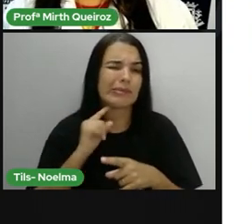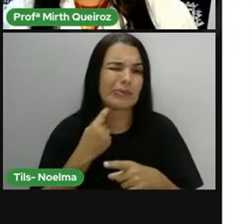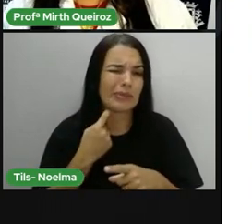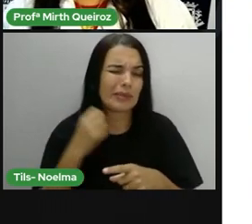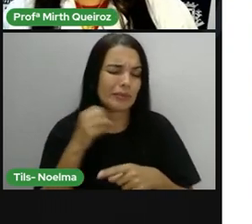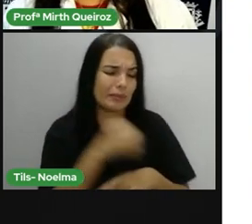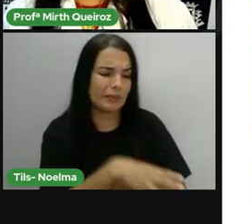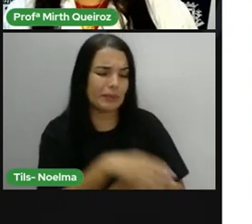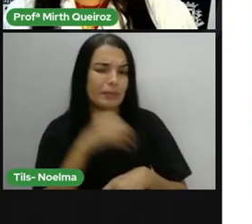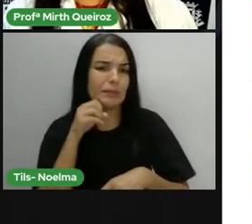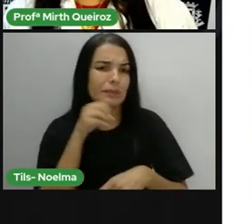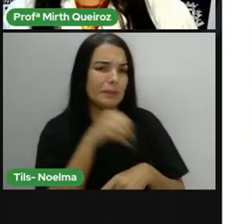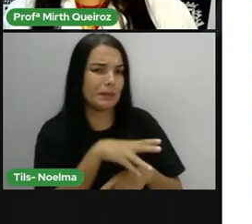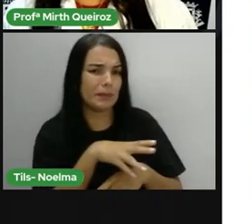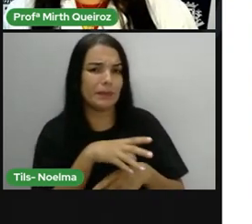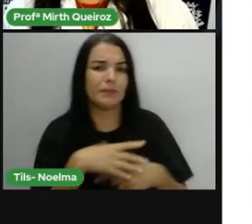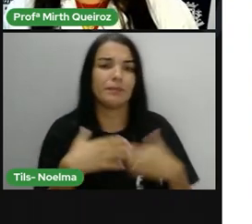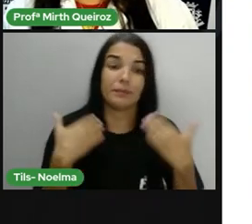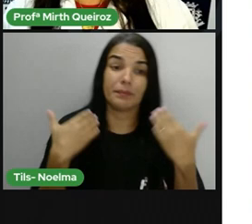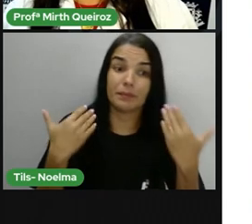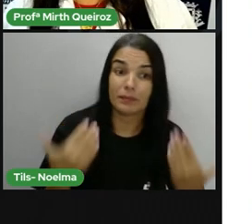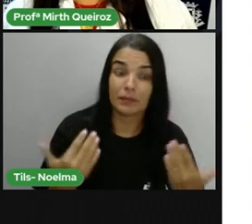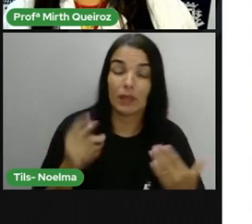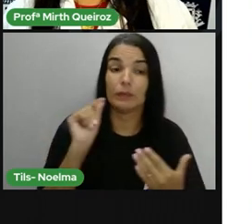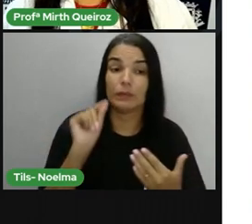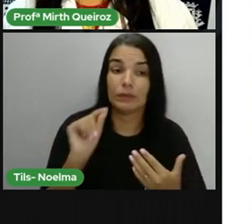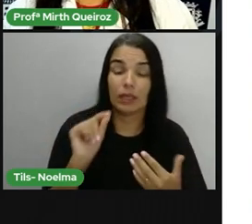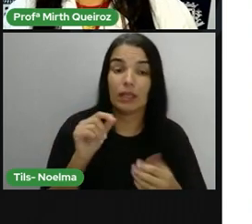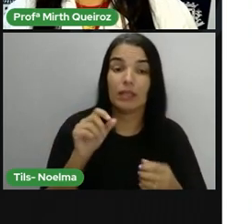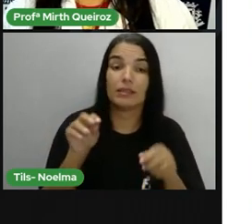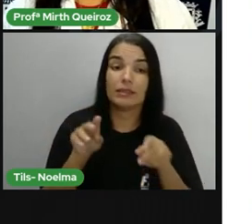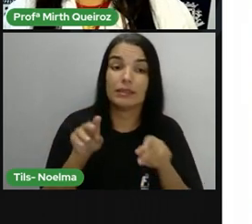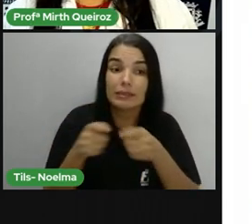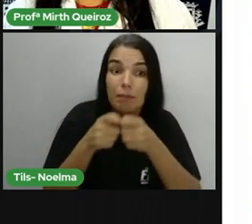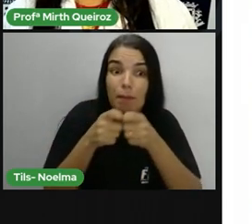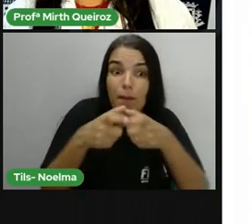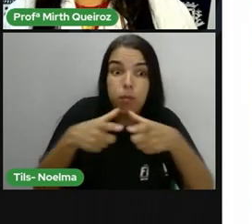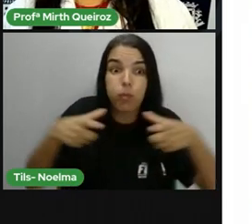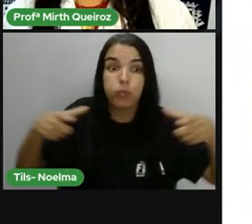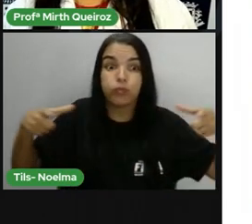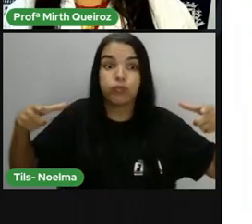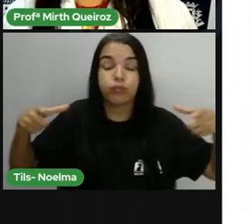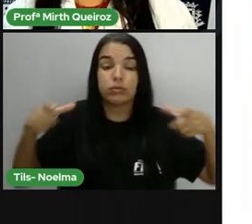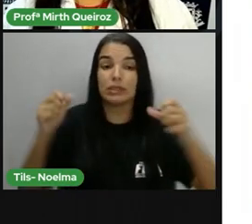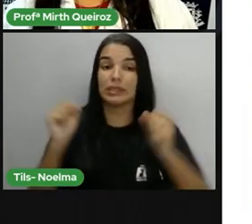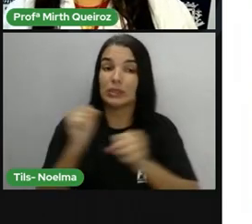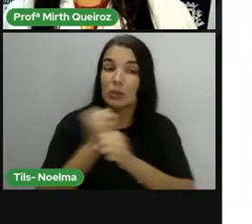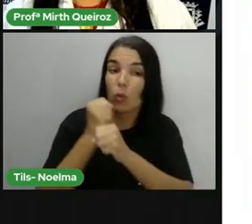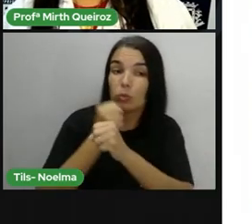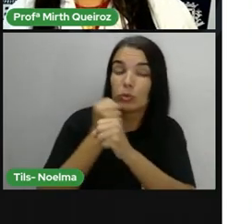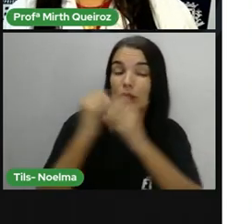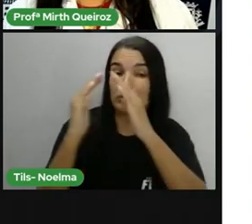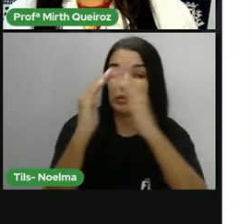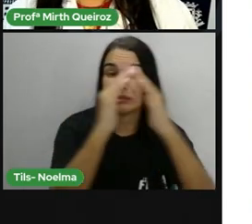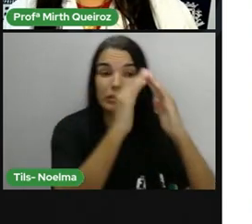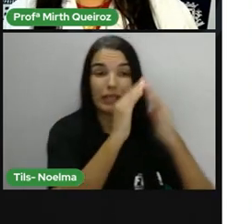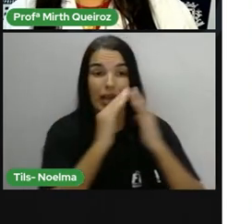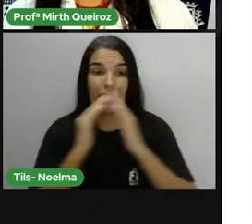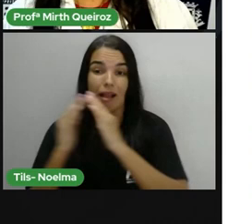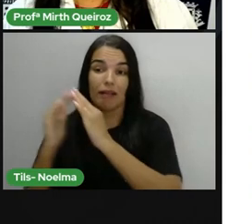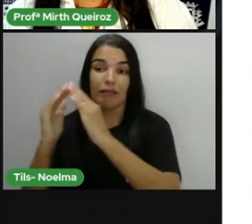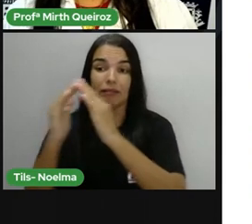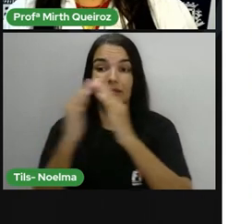ali, esgotos dentro das lagoas, é essa expansão imobiliária, né, a grande quantidade